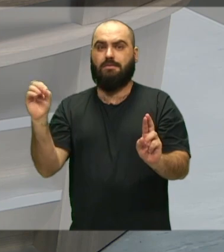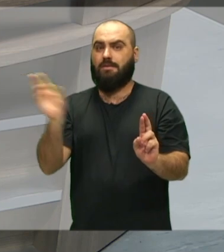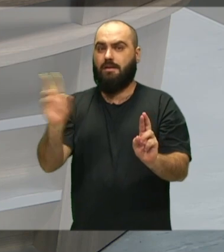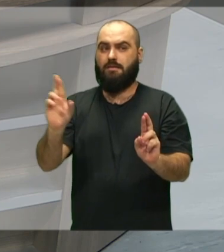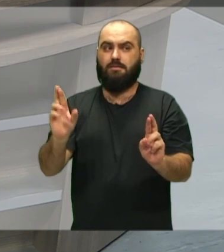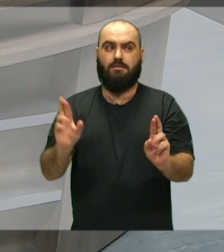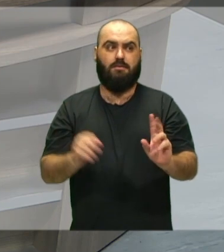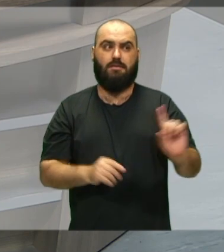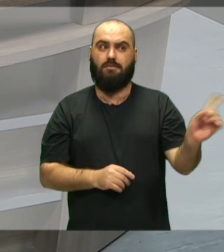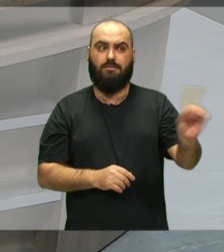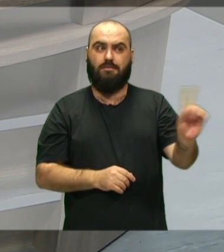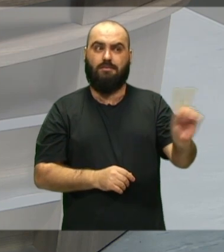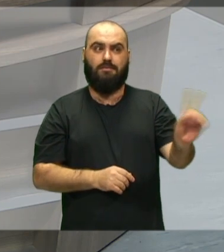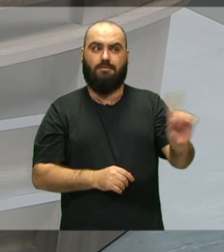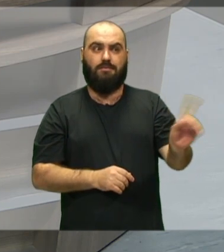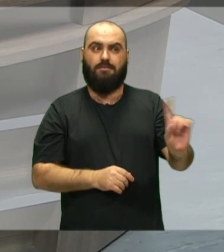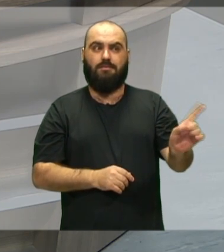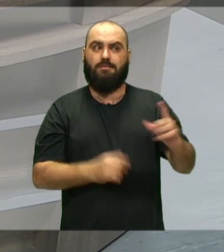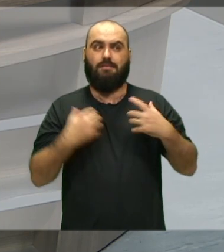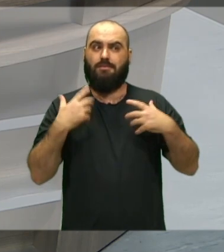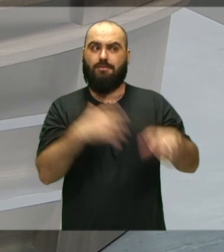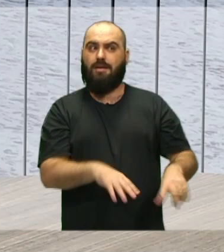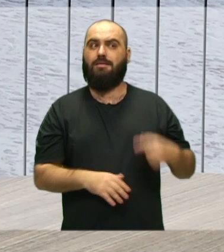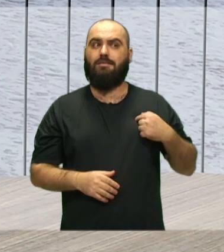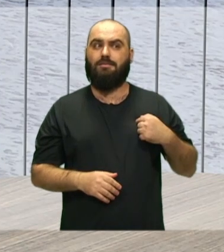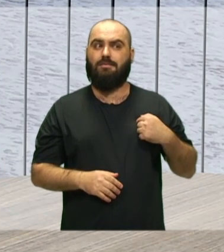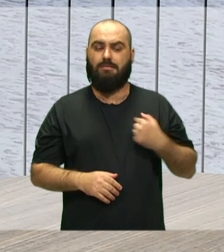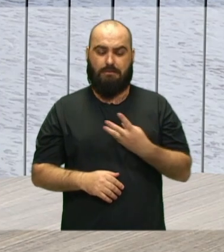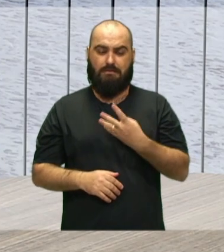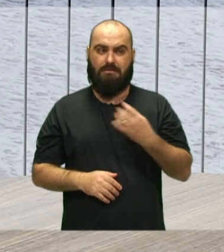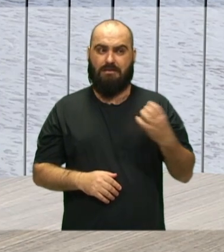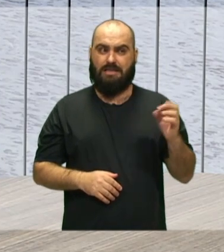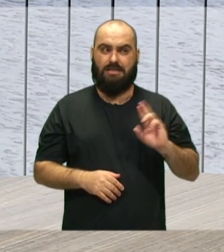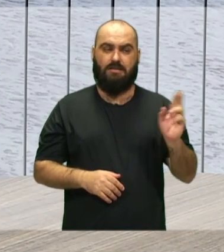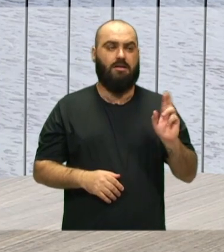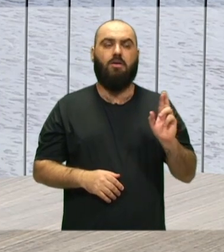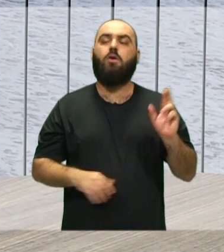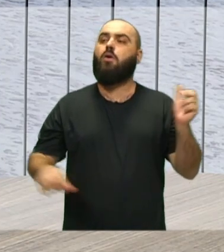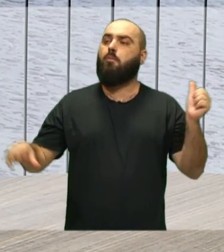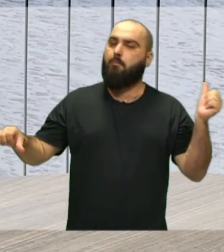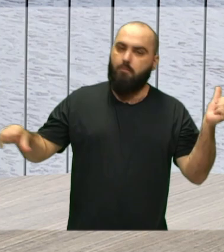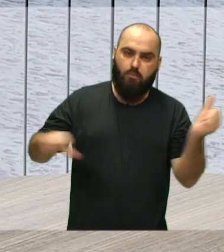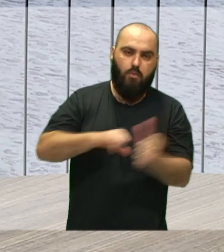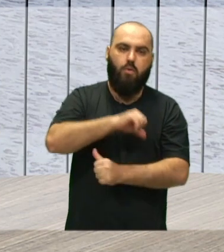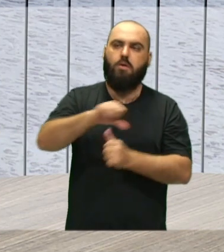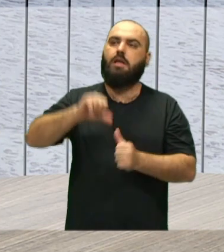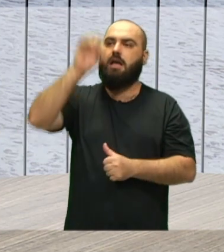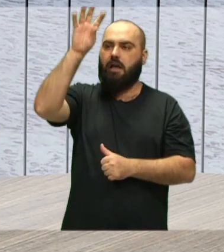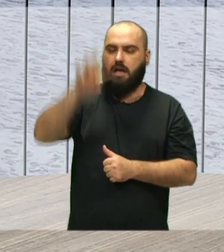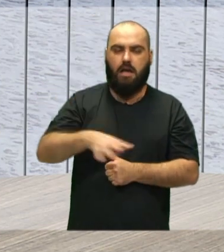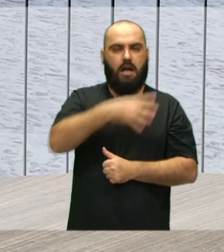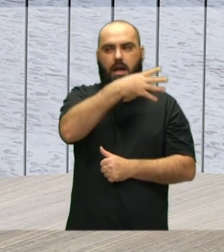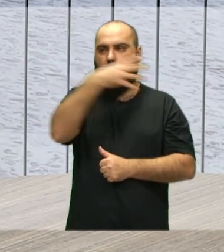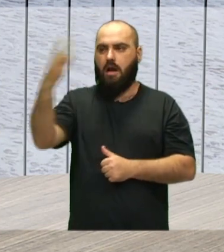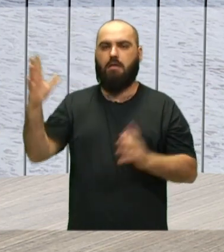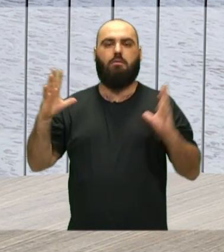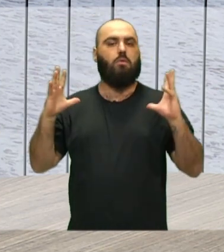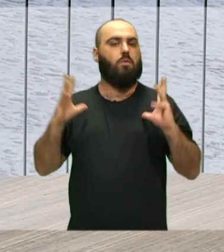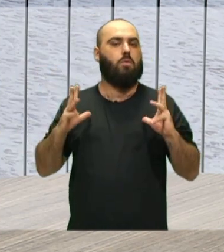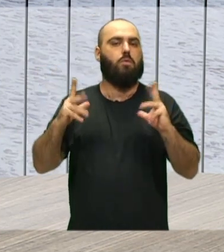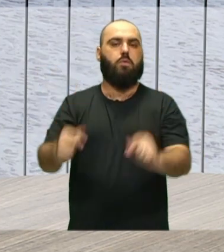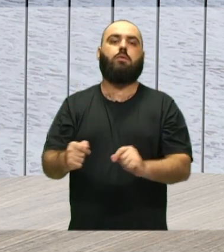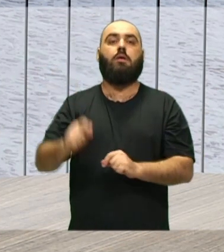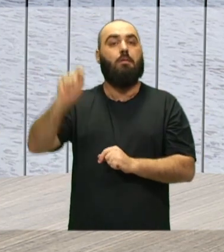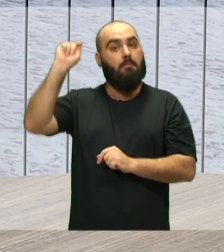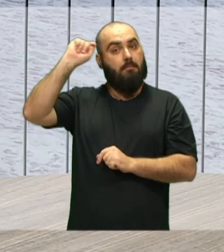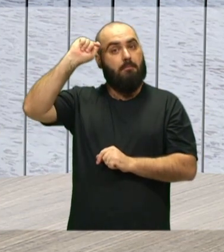digo, não é isso que eu quero. Não é isso que eu quero. Vamos mudar todos os gráficos, vamos fazer de forma tudo preto e